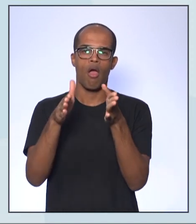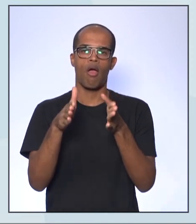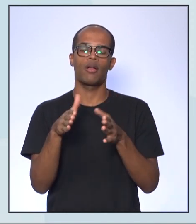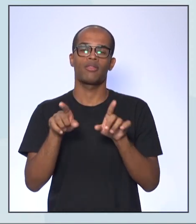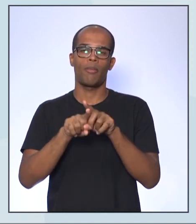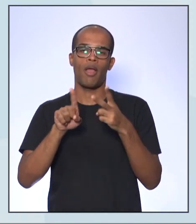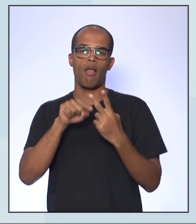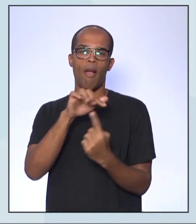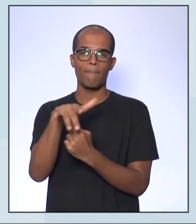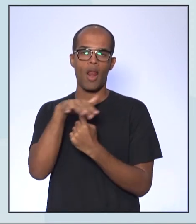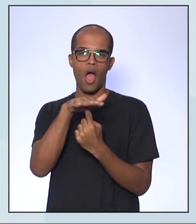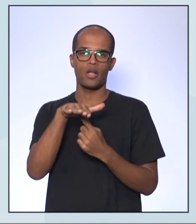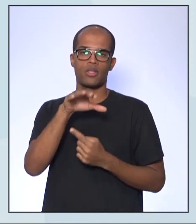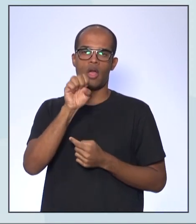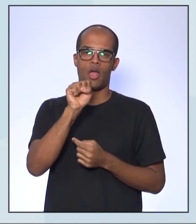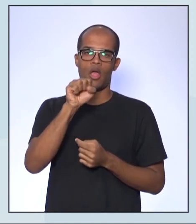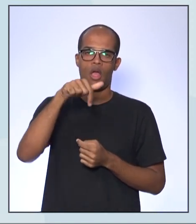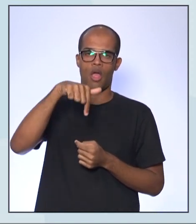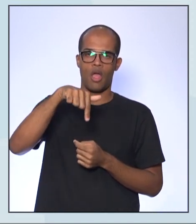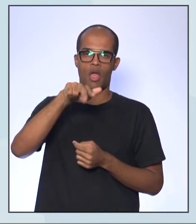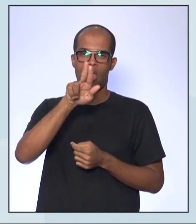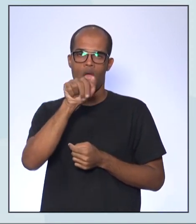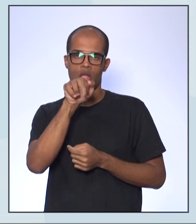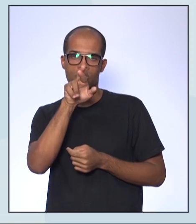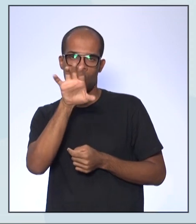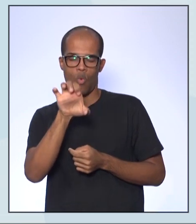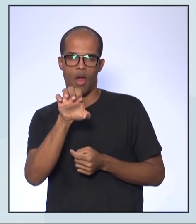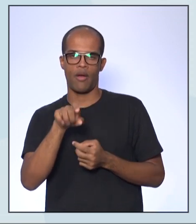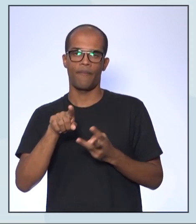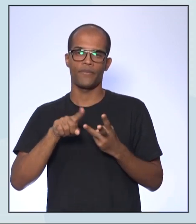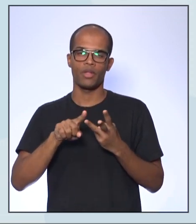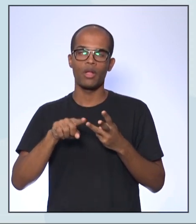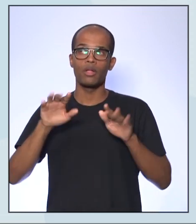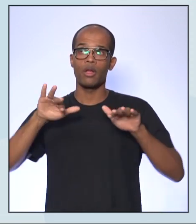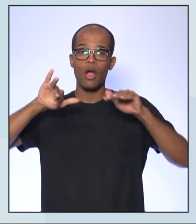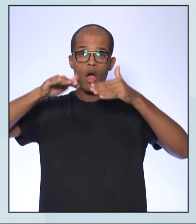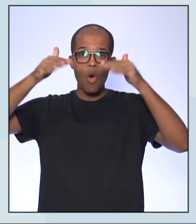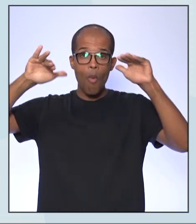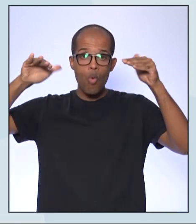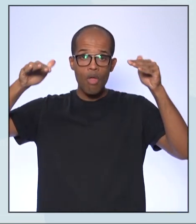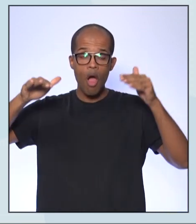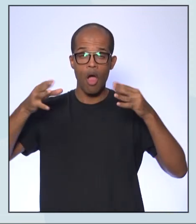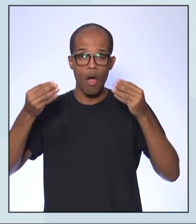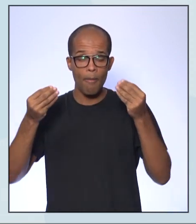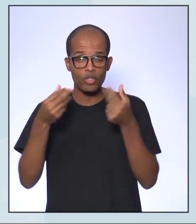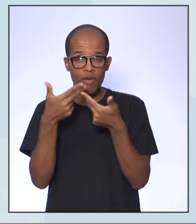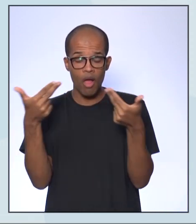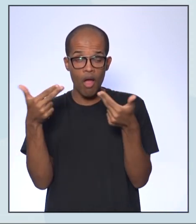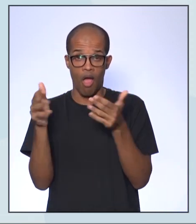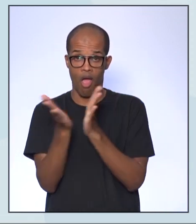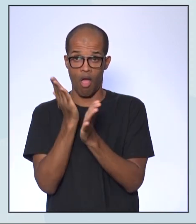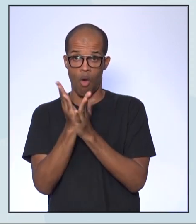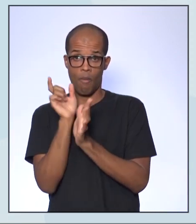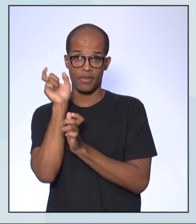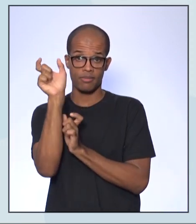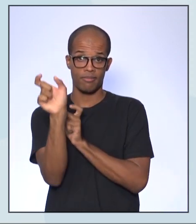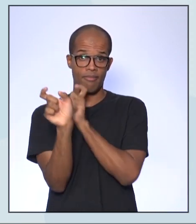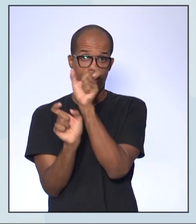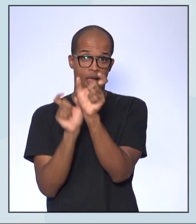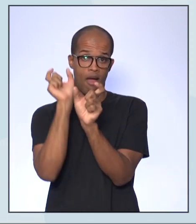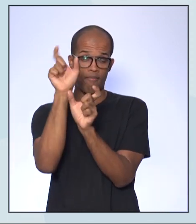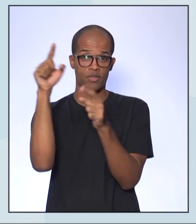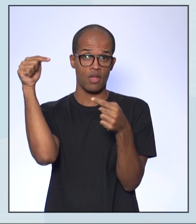que é praça, né, em inglês, cercada de montanhas e entre montanhas. São palavras, né, que se relacionam